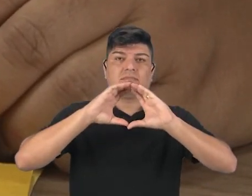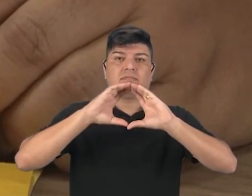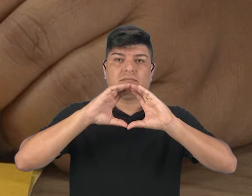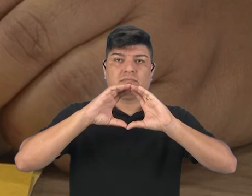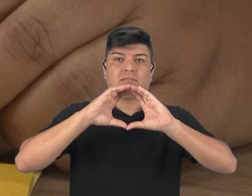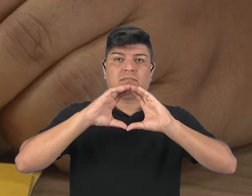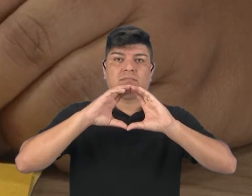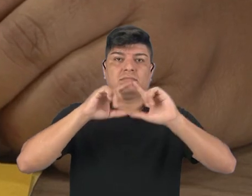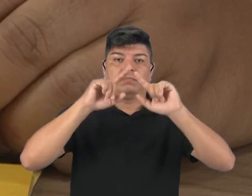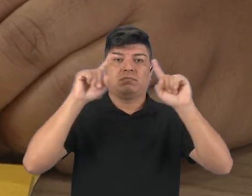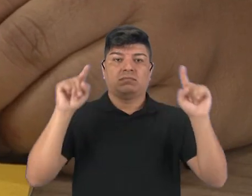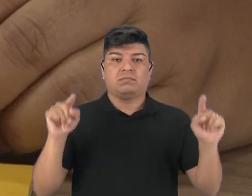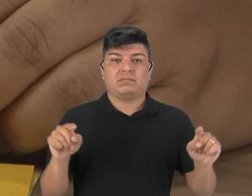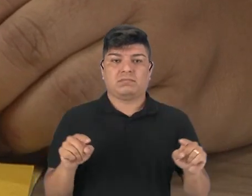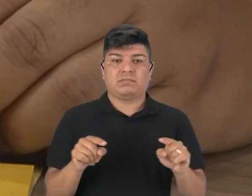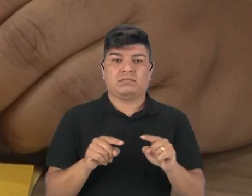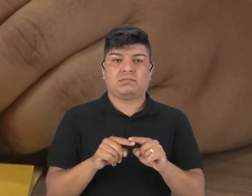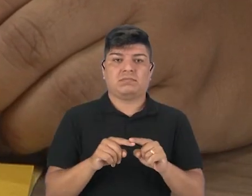mesma forma de uma